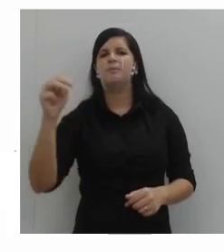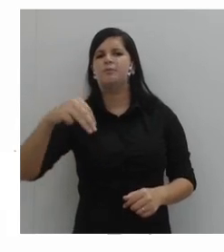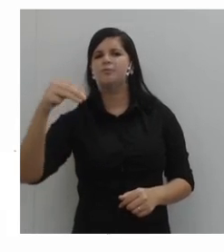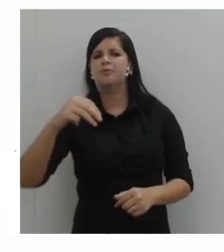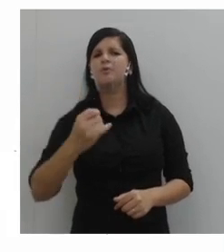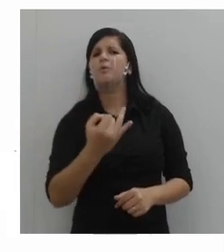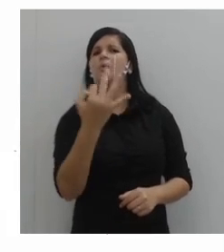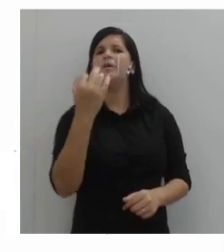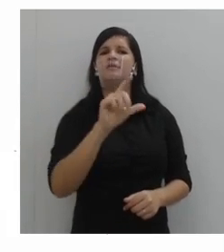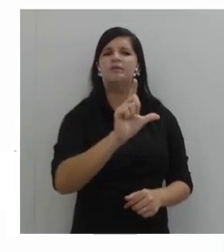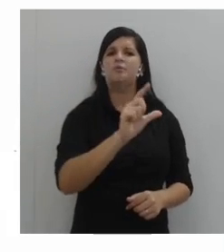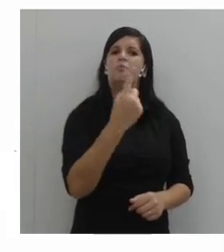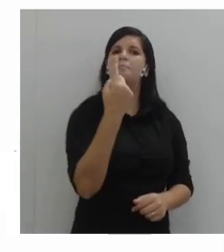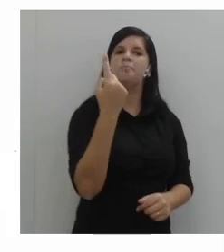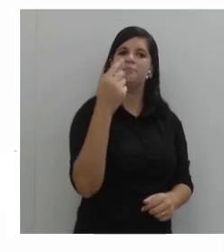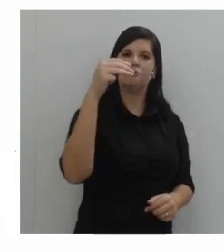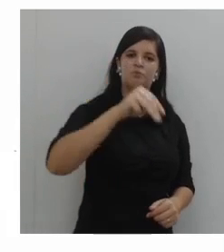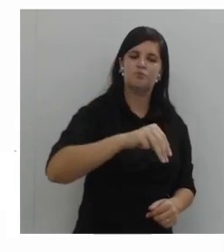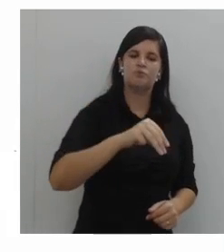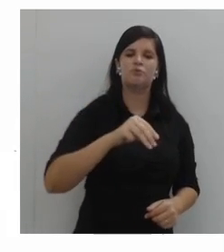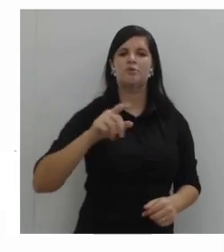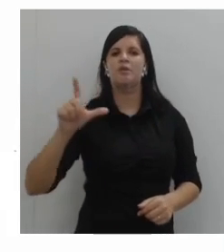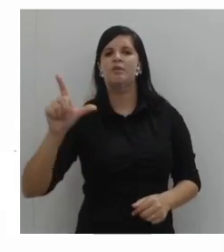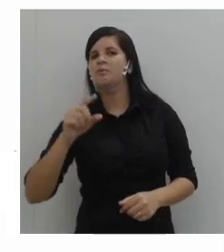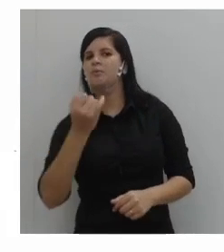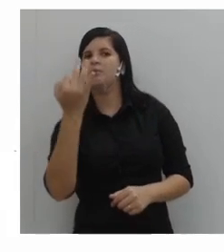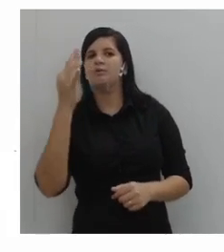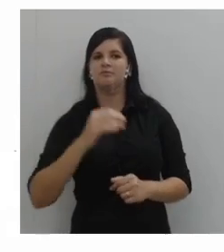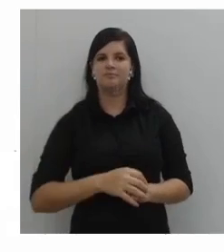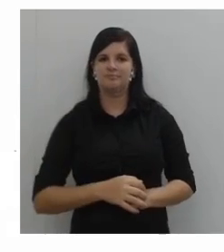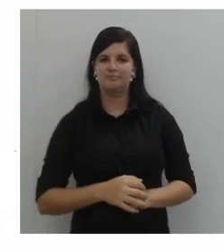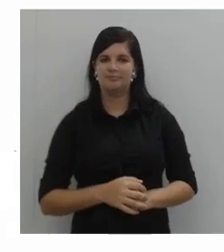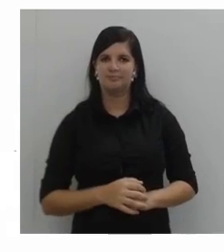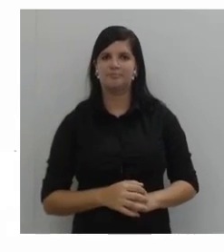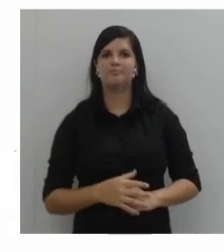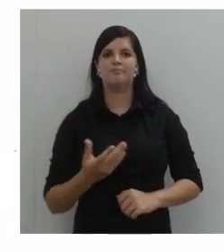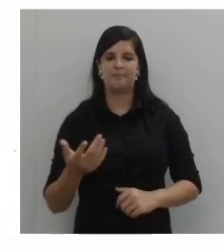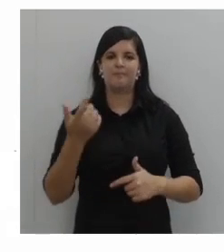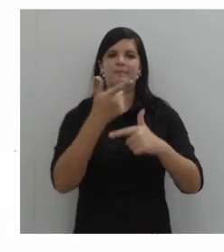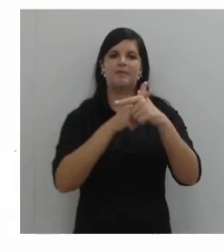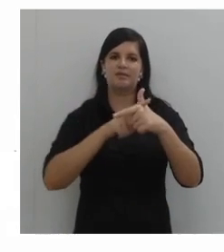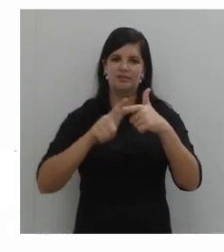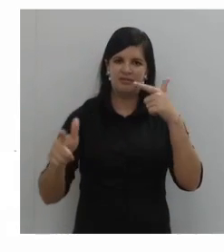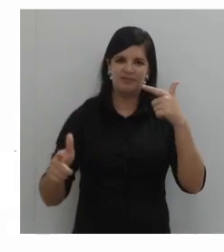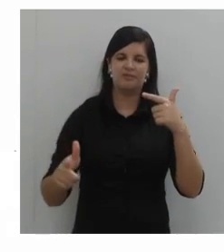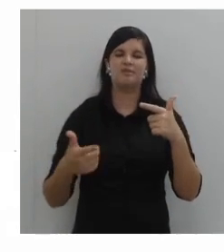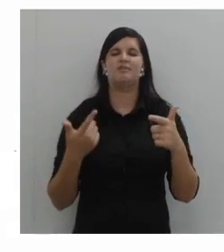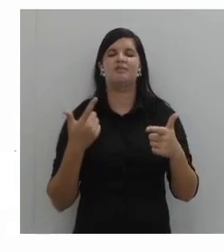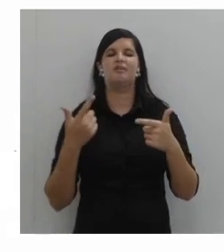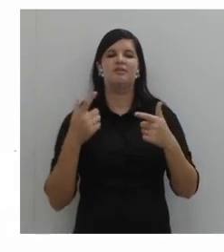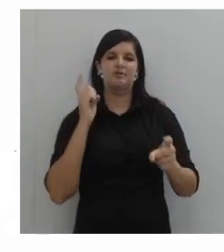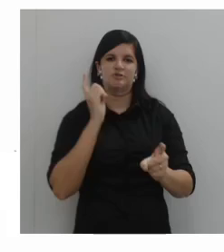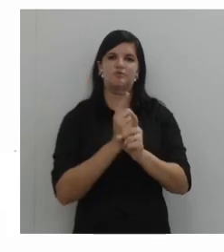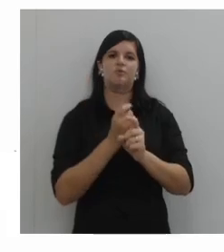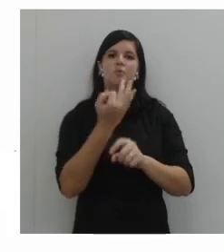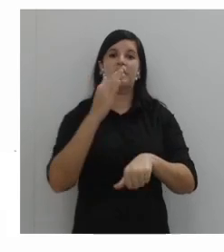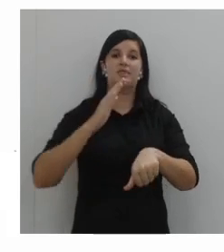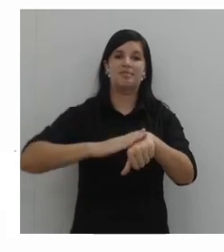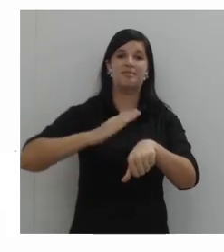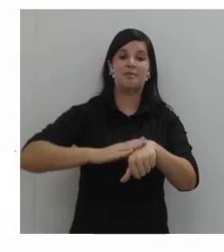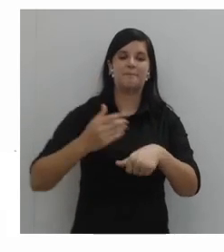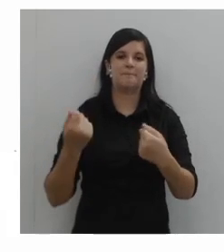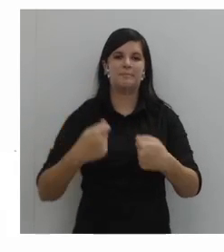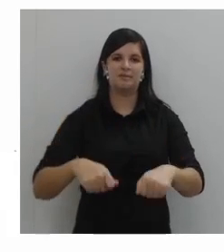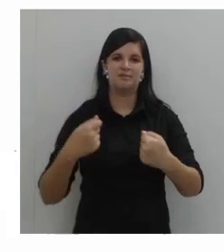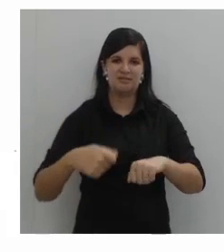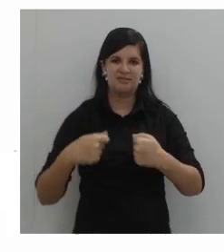cada minuto? Basta dividir aí e vai dar 50 litros por minuto. E aí você vai descobrir quanto tempo ele precisa